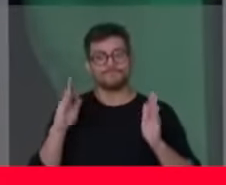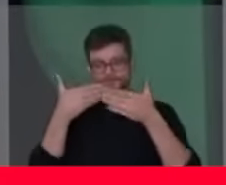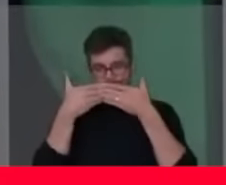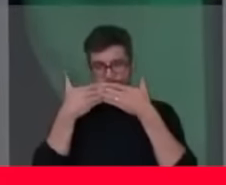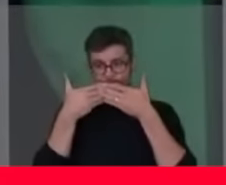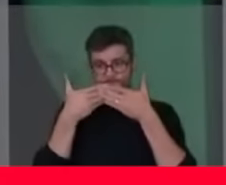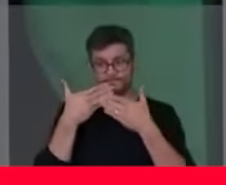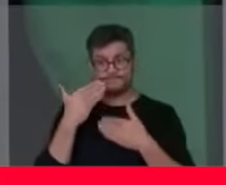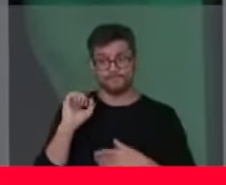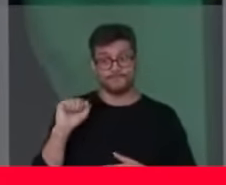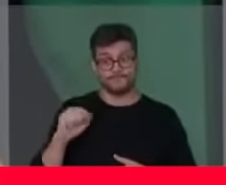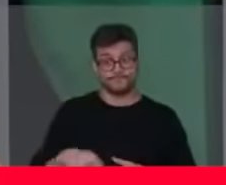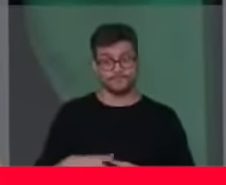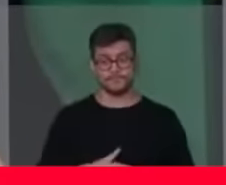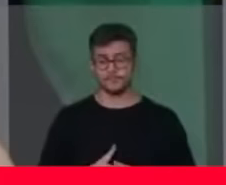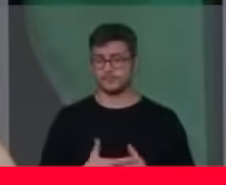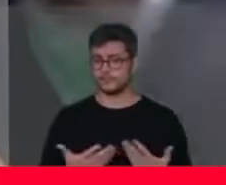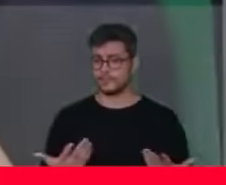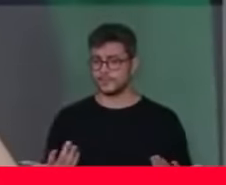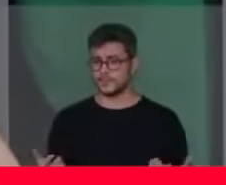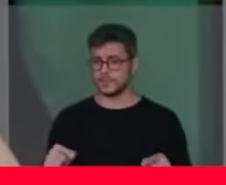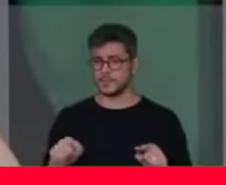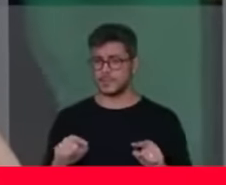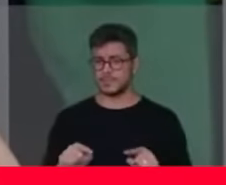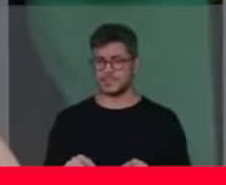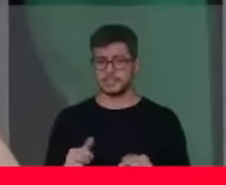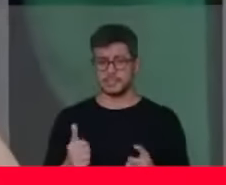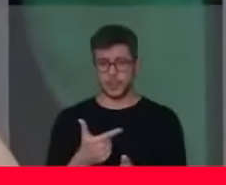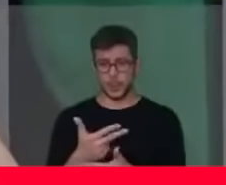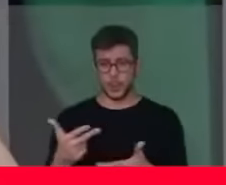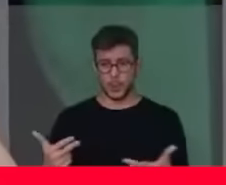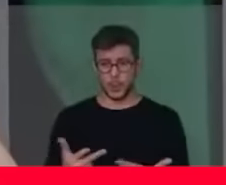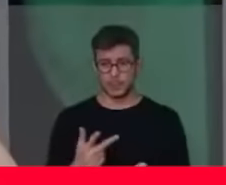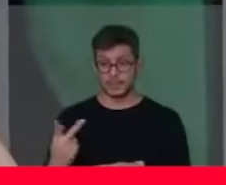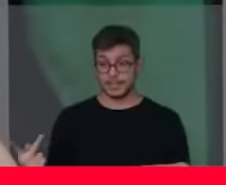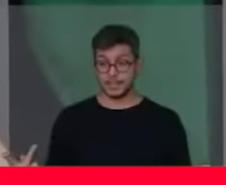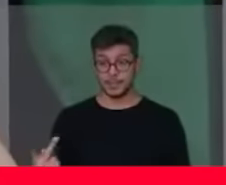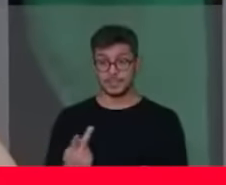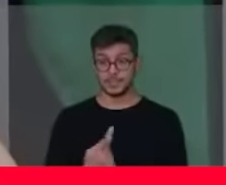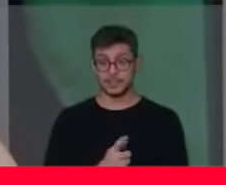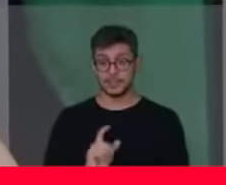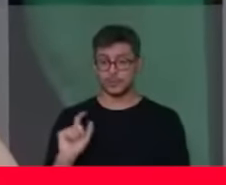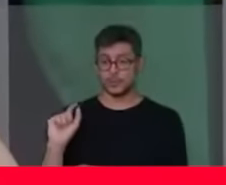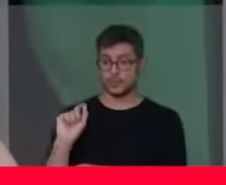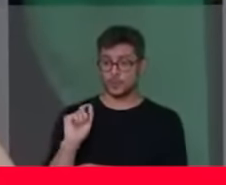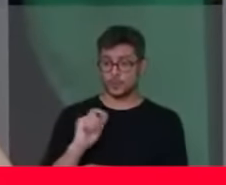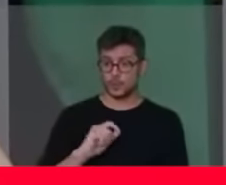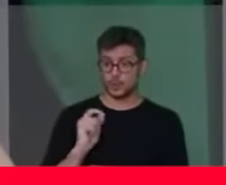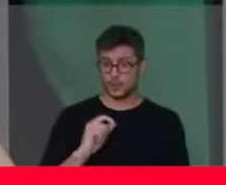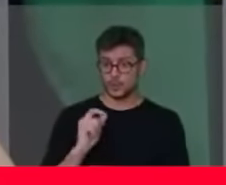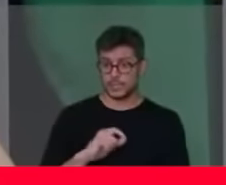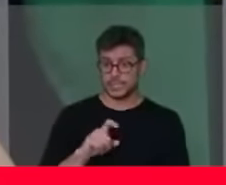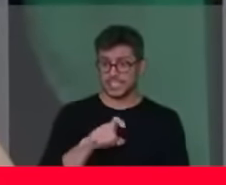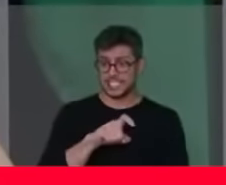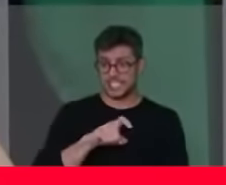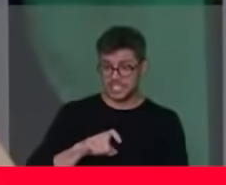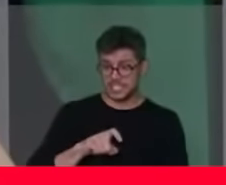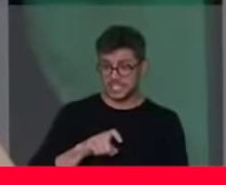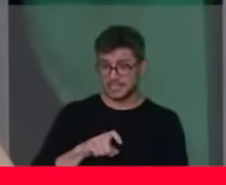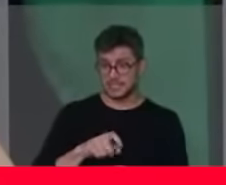esse escândalo do Twitter, né, que aconteceu esta semana, assim,